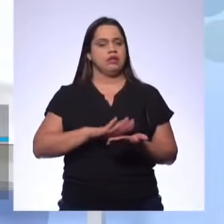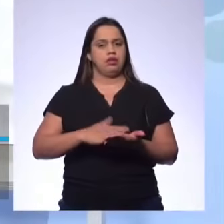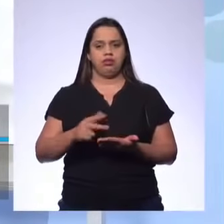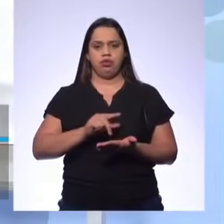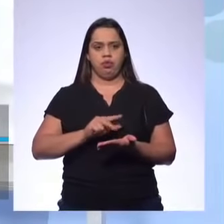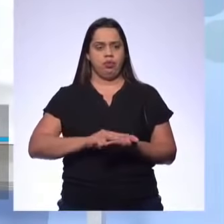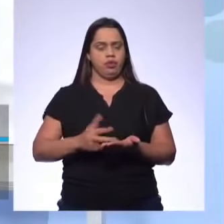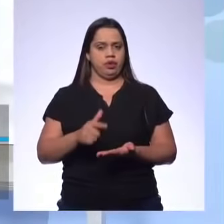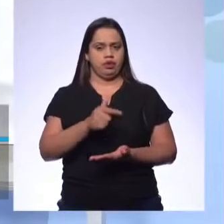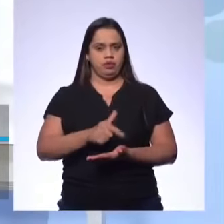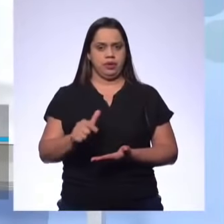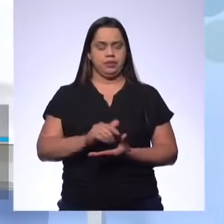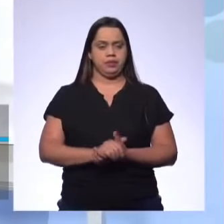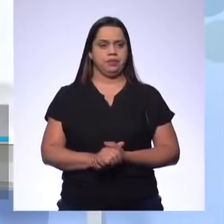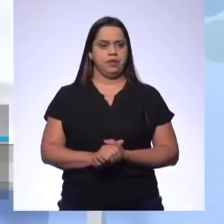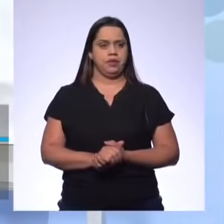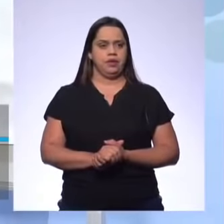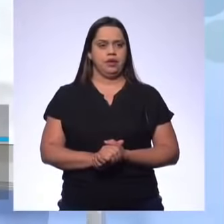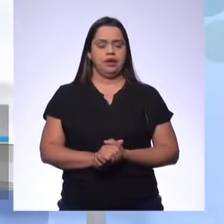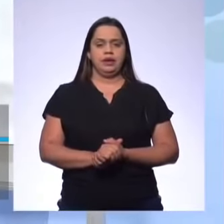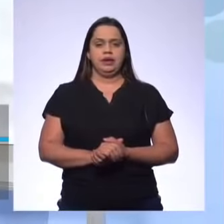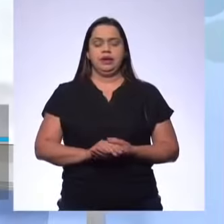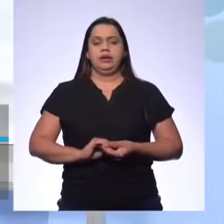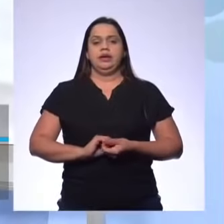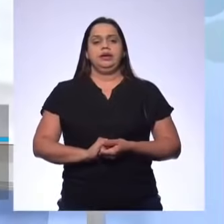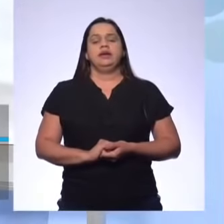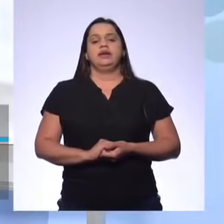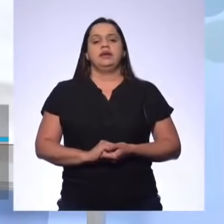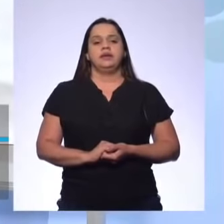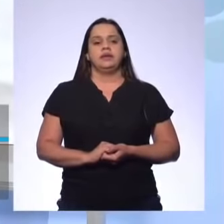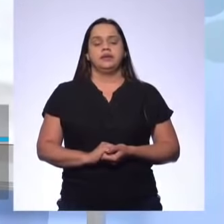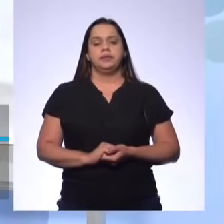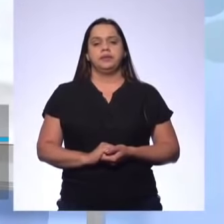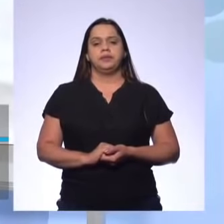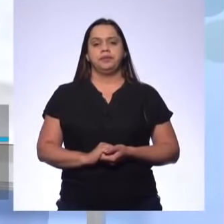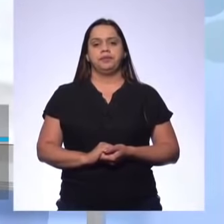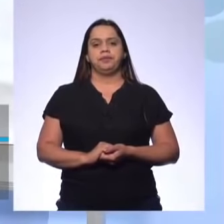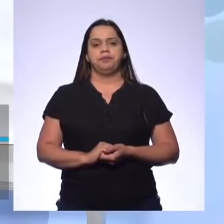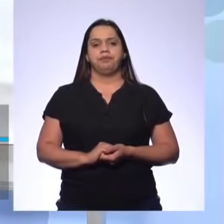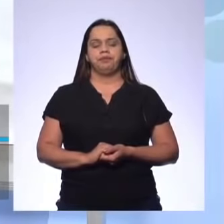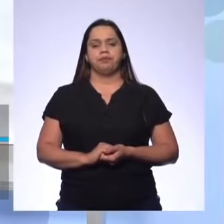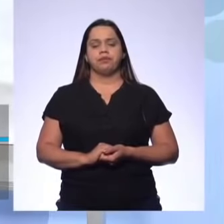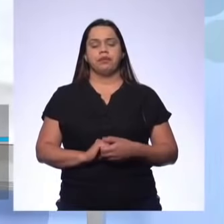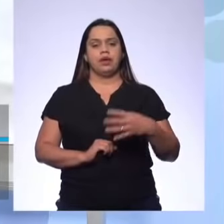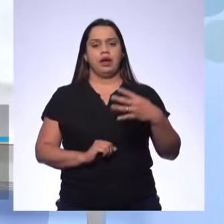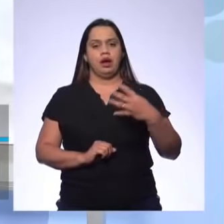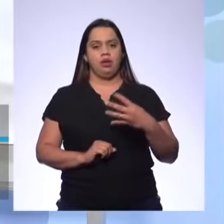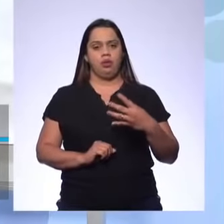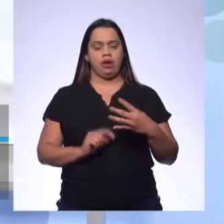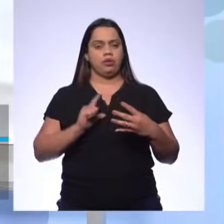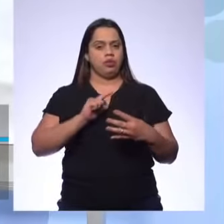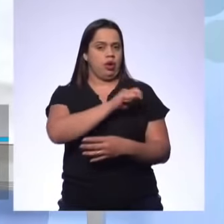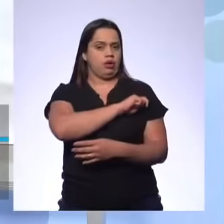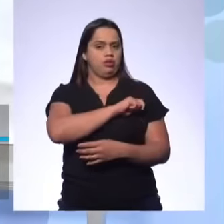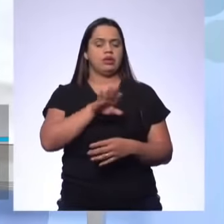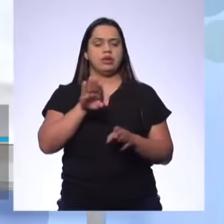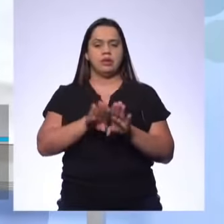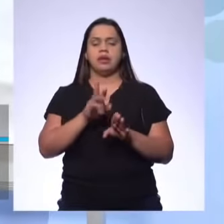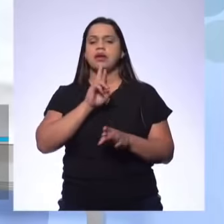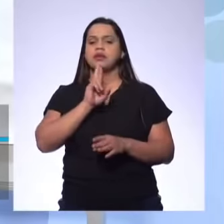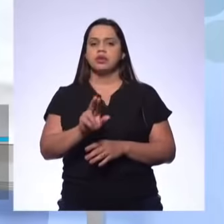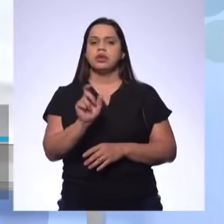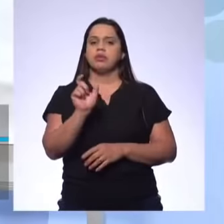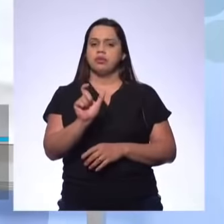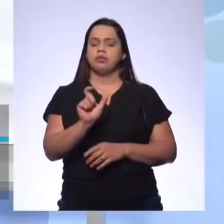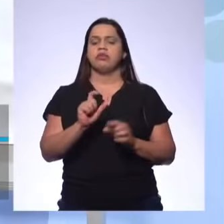Yes. Yes, né? A primeira parte. E a segunda, no, they aren't clean. E a quatro, ele respondeu, no, because they haven't a